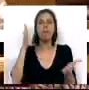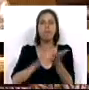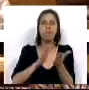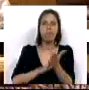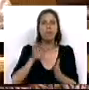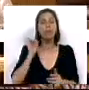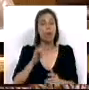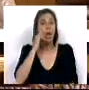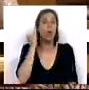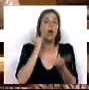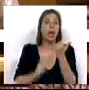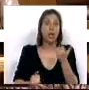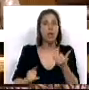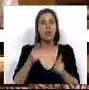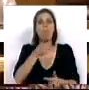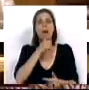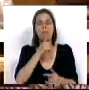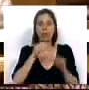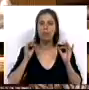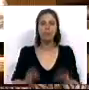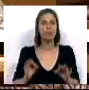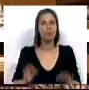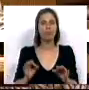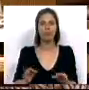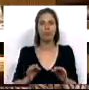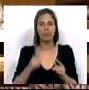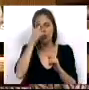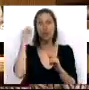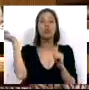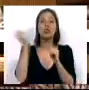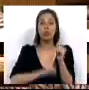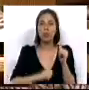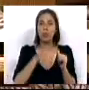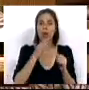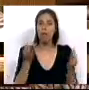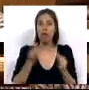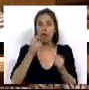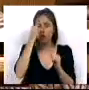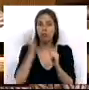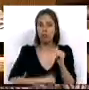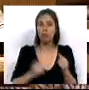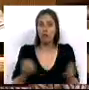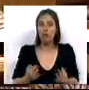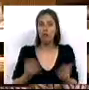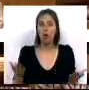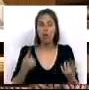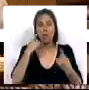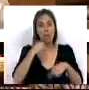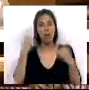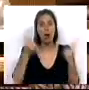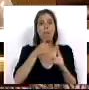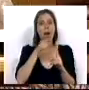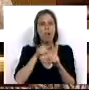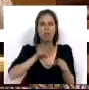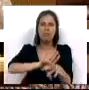restauração corre o risco de ser uma medida completamente estúpida. E foi, de facto. Tem-se revelado uma